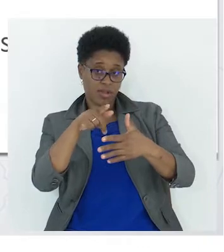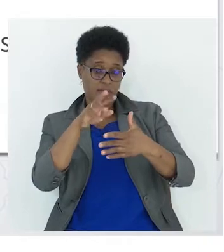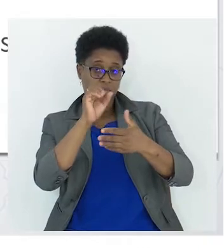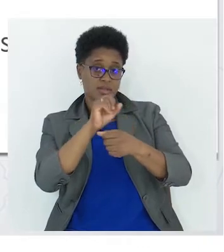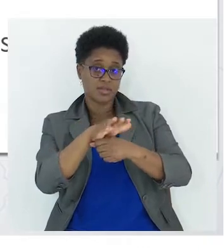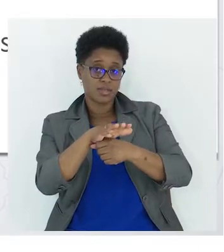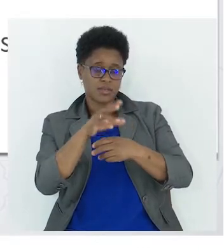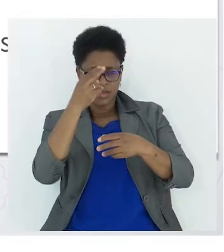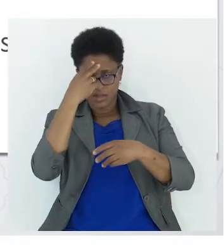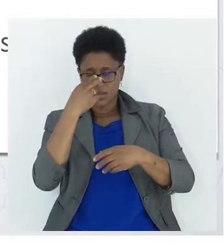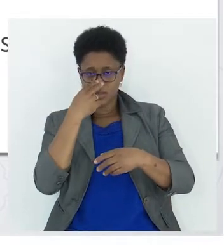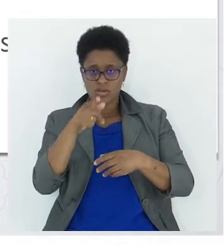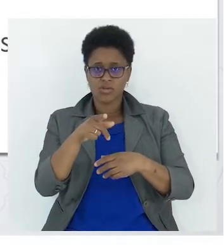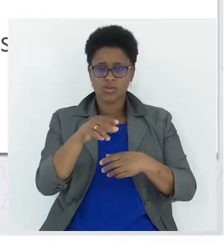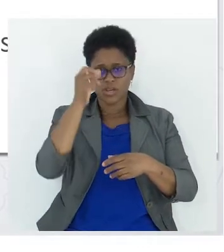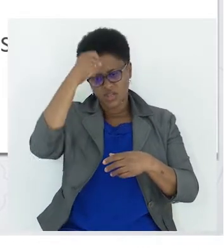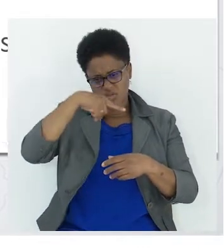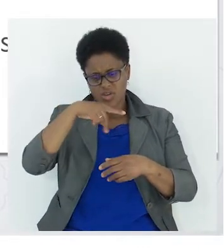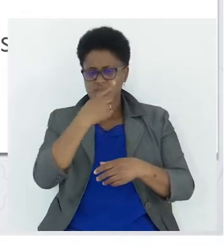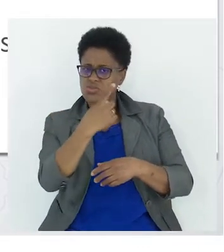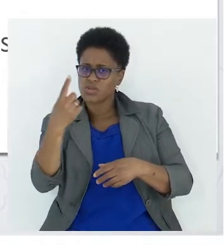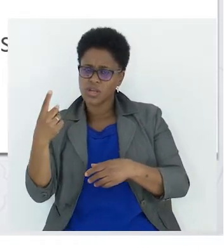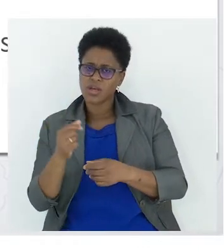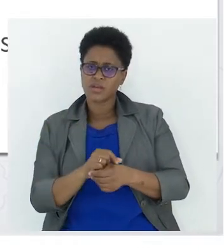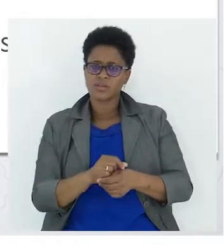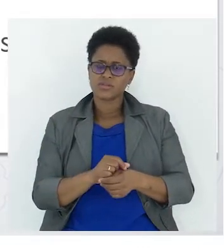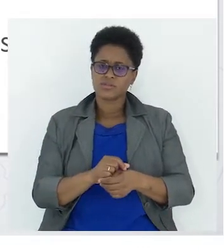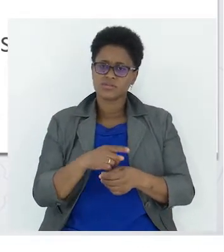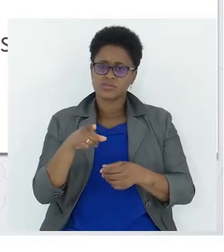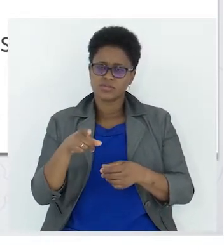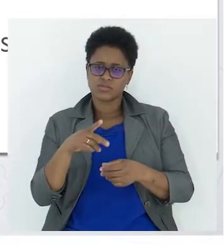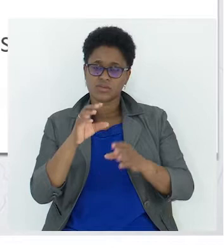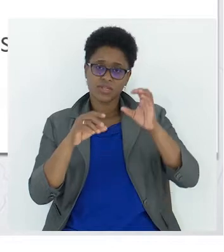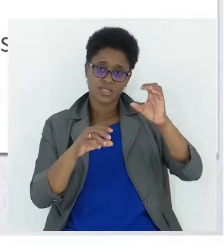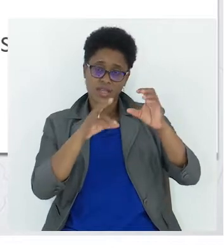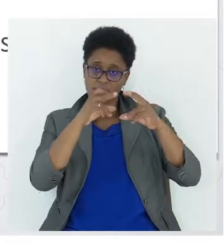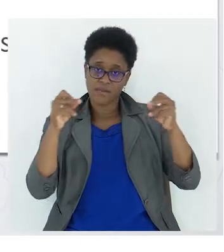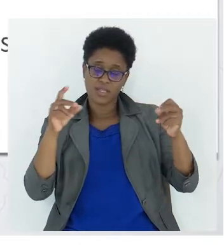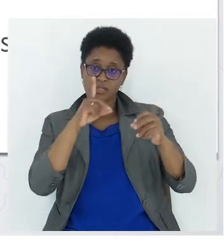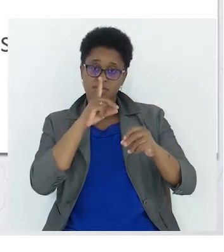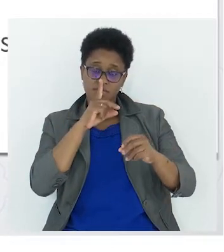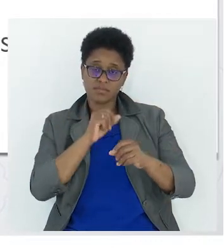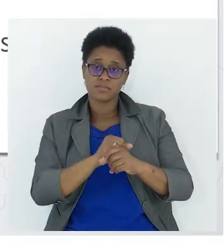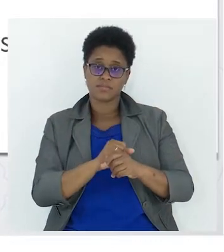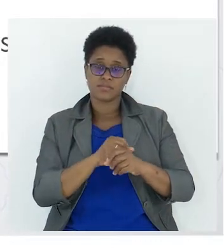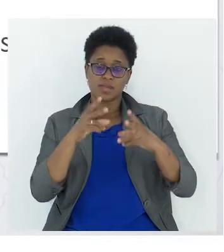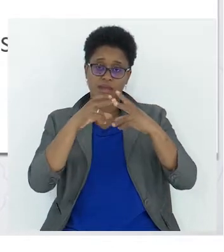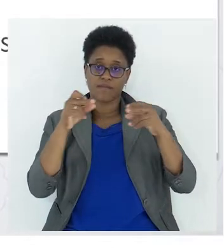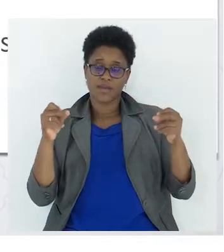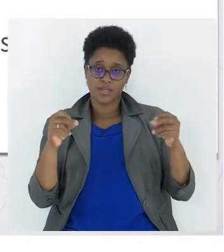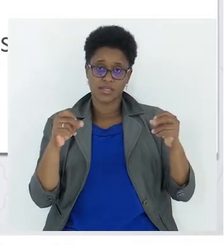Azulado, um manager matreiro sem muitos escrúpulos. A frase C. Silêncio. A frase